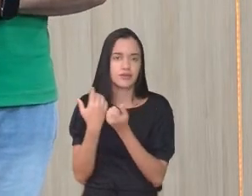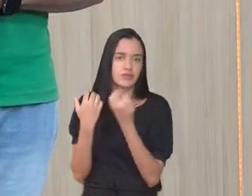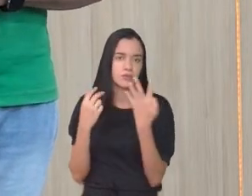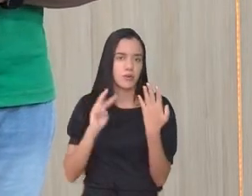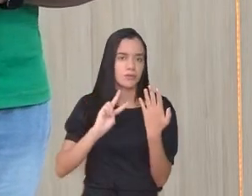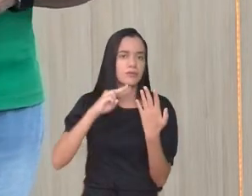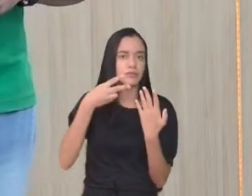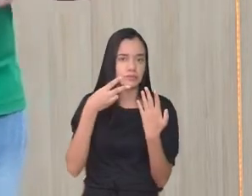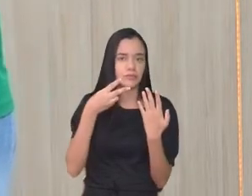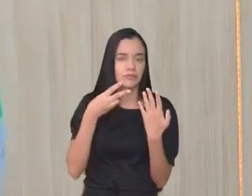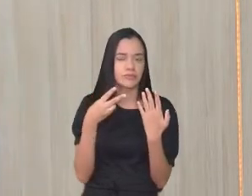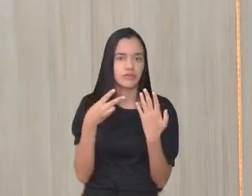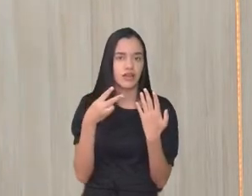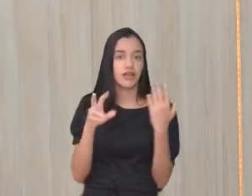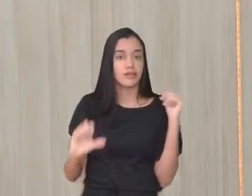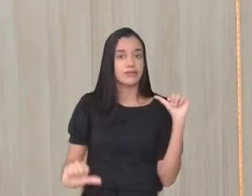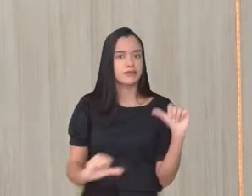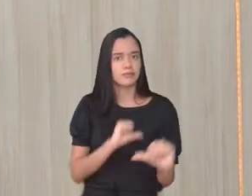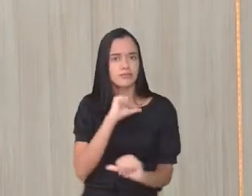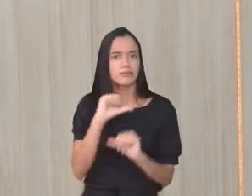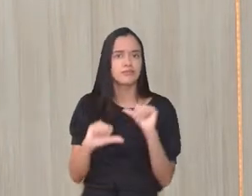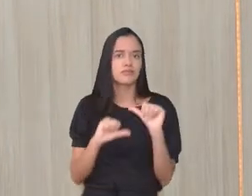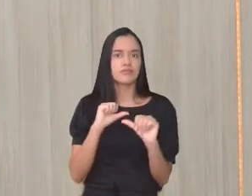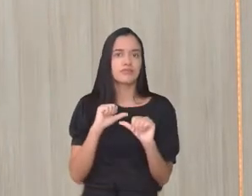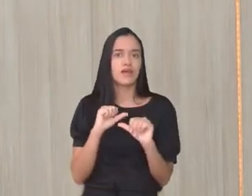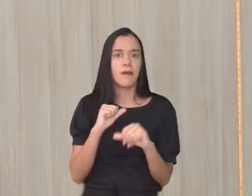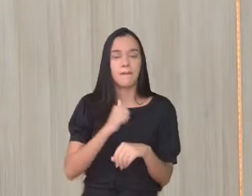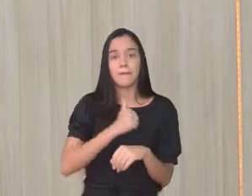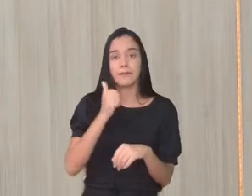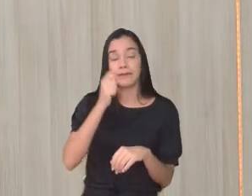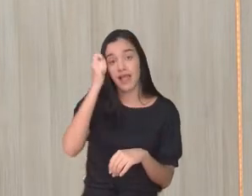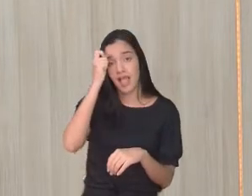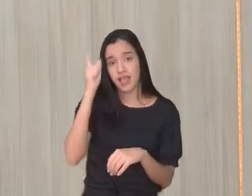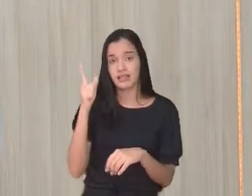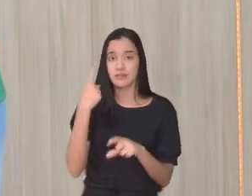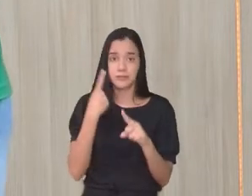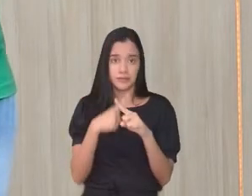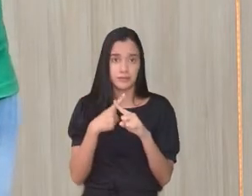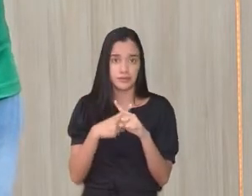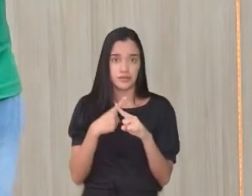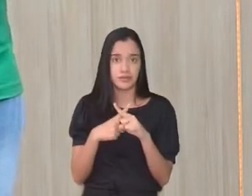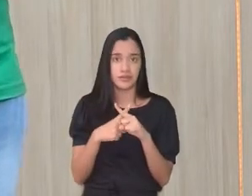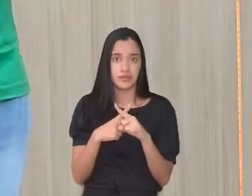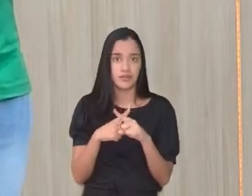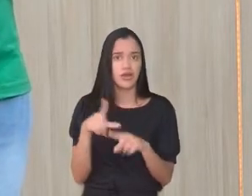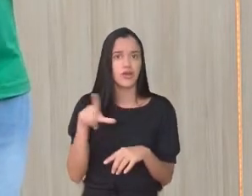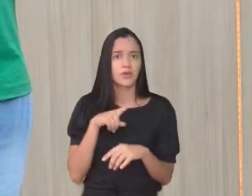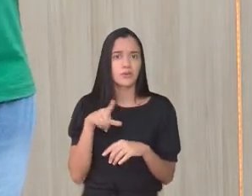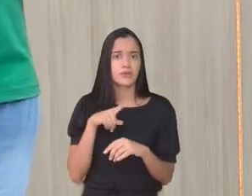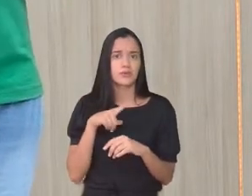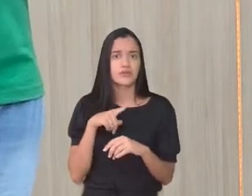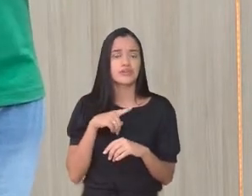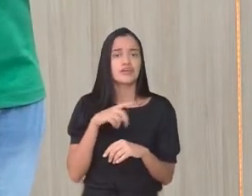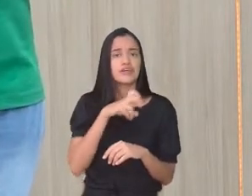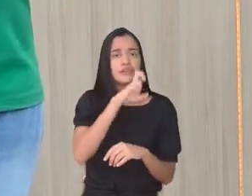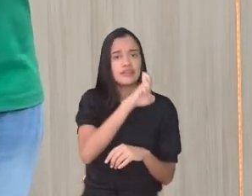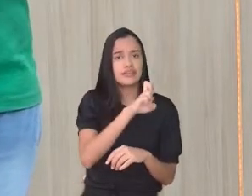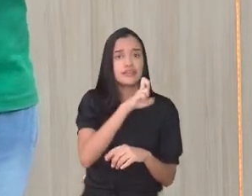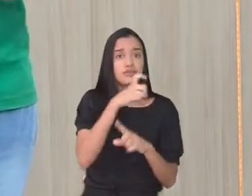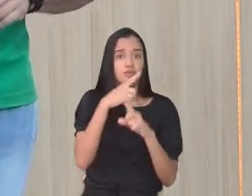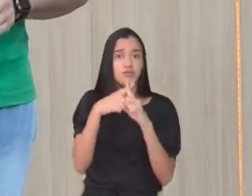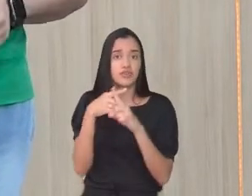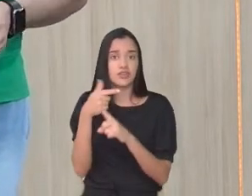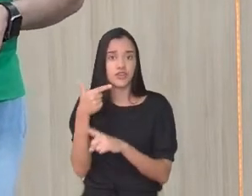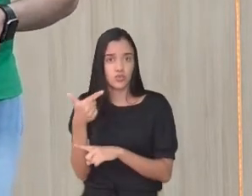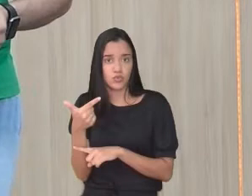que a gente transformou aí, foi primeiro para a ideia da multiplicação, quando eu tinha lá 5 vezes